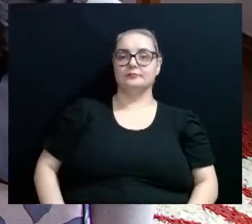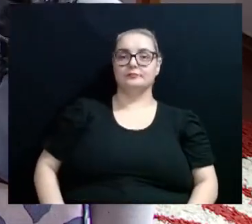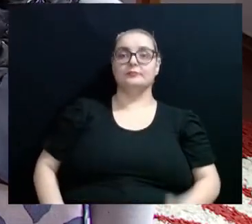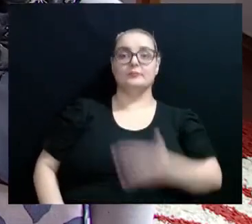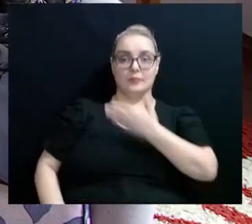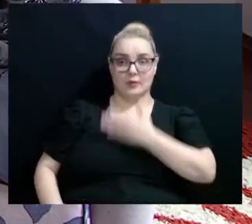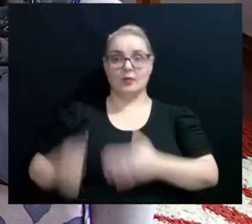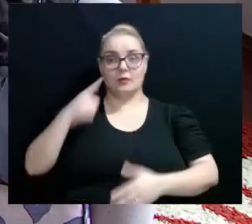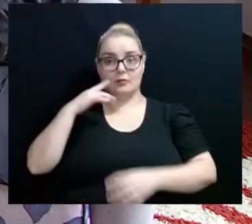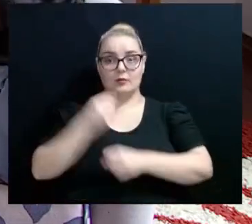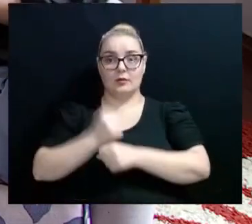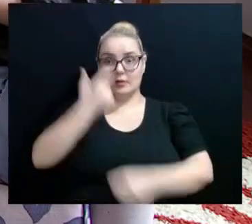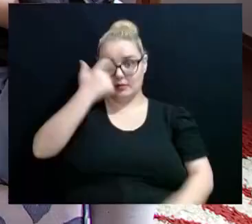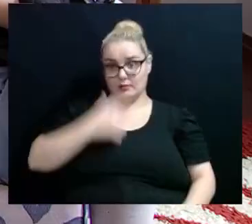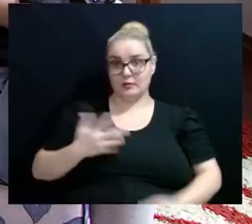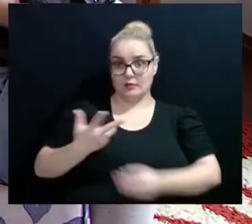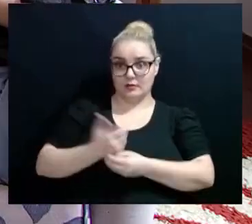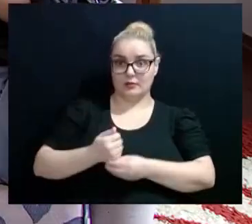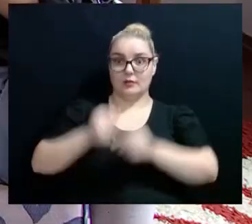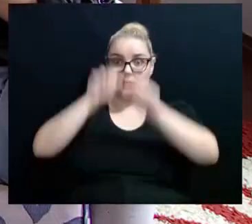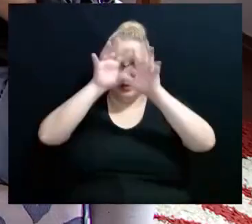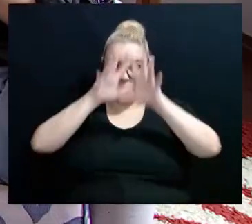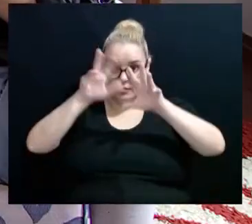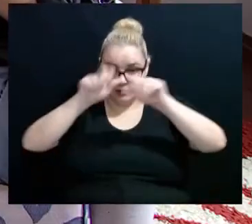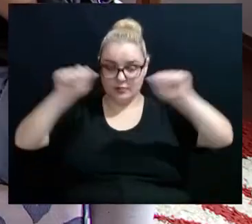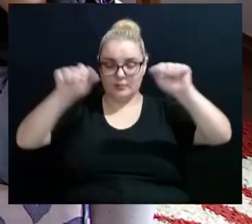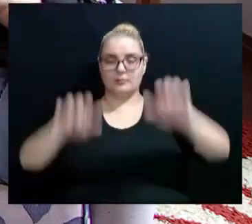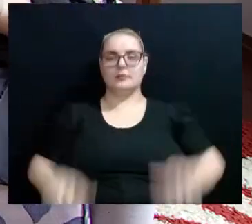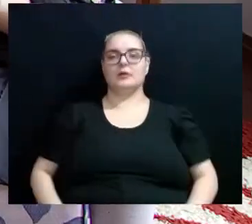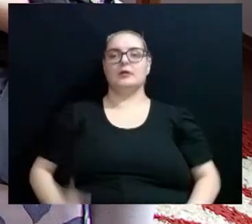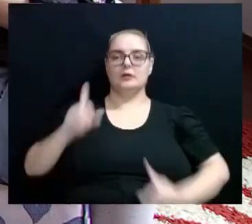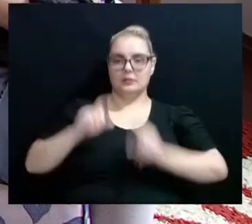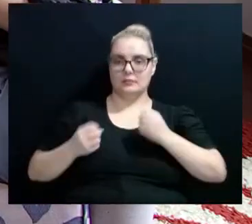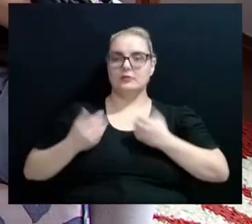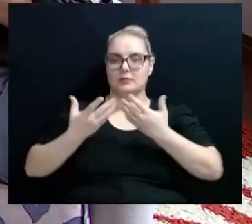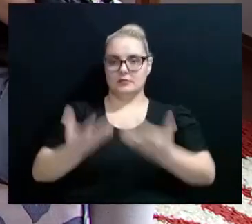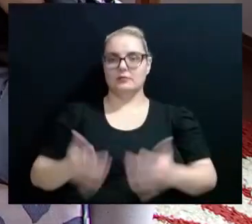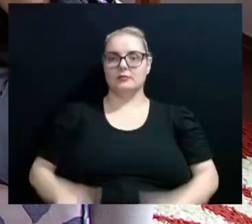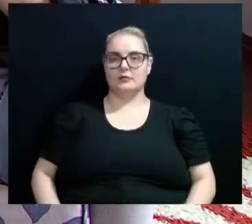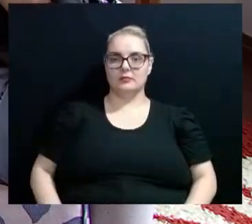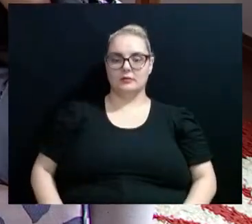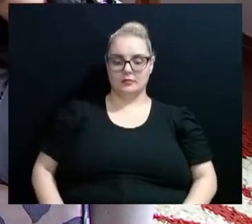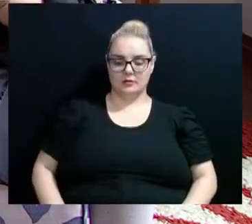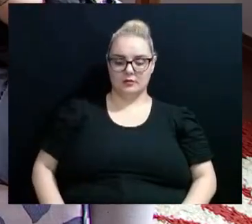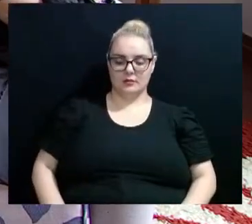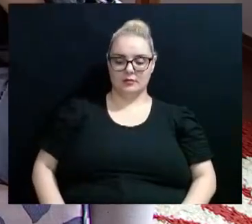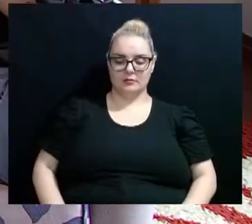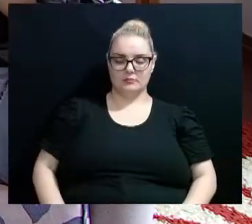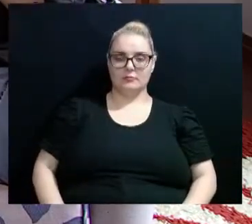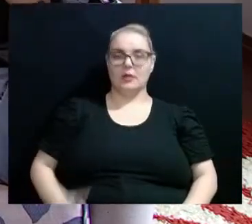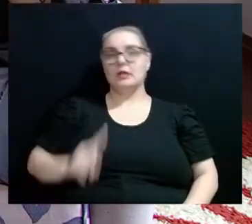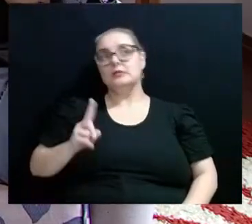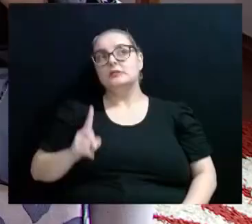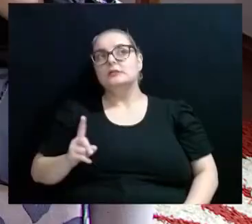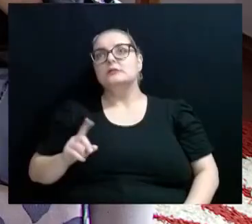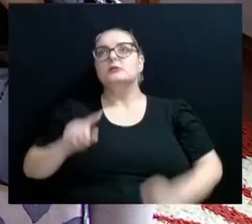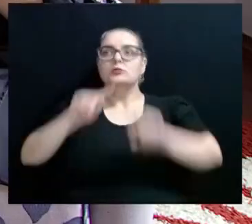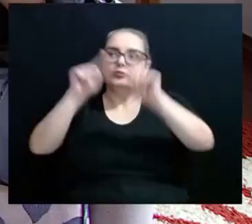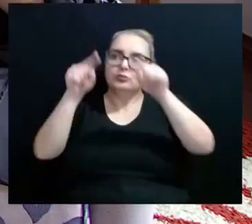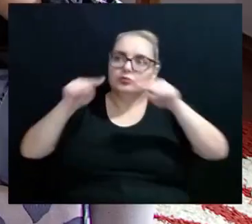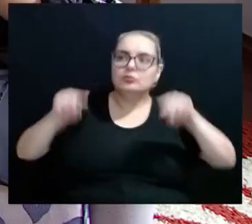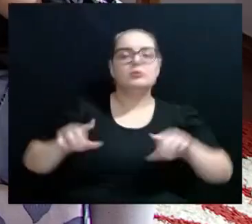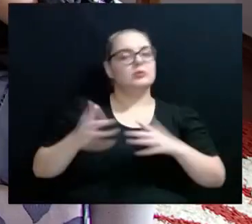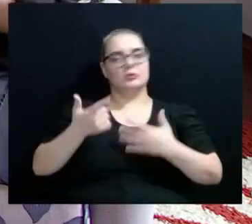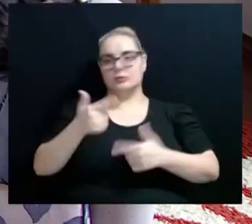Tá. No geral, eu sou uma artista abstrato, expressionista, eu expresso através, não de uma